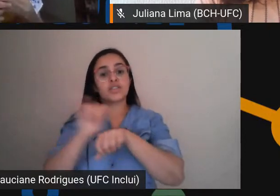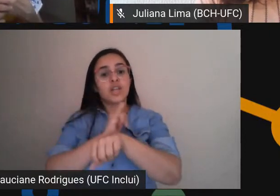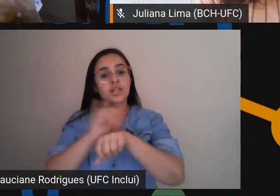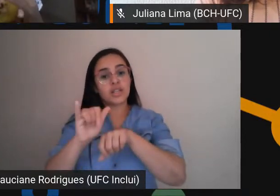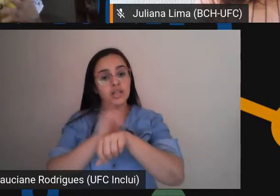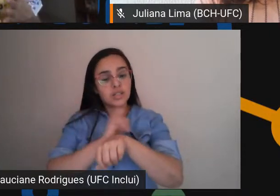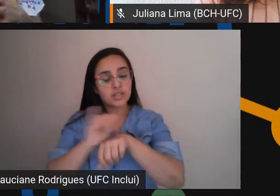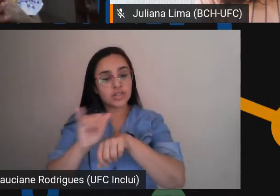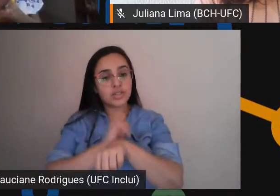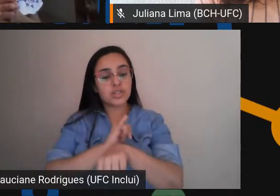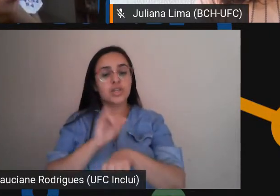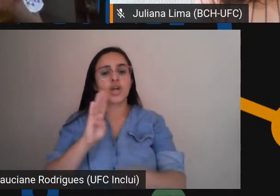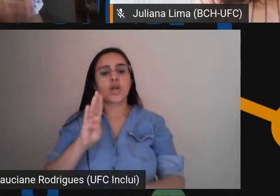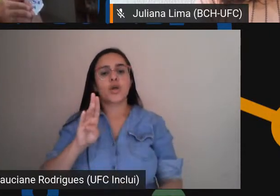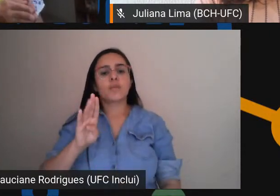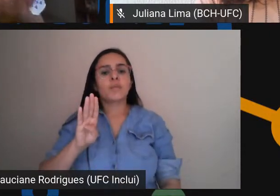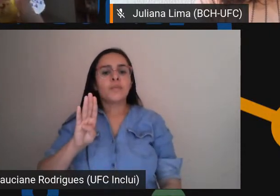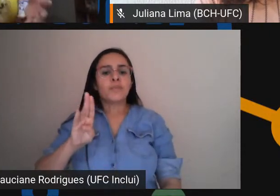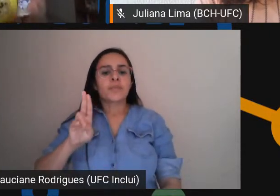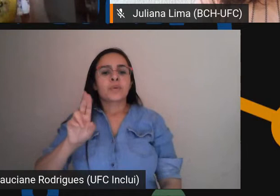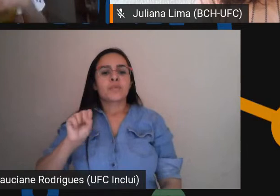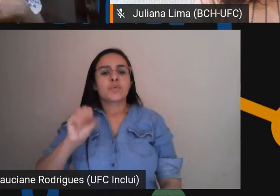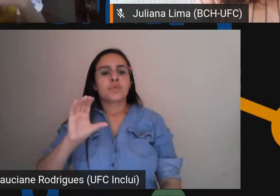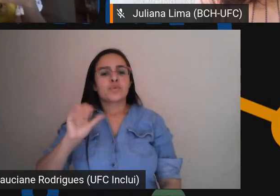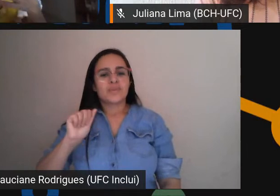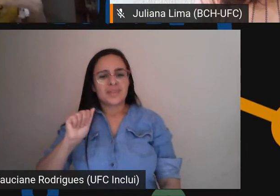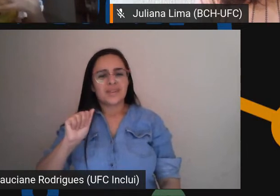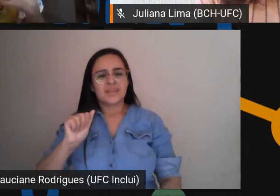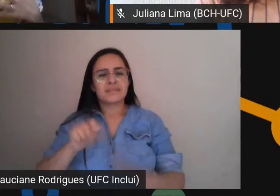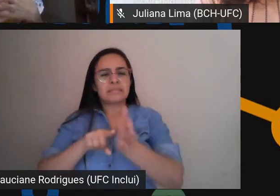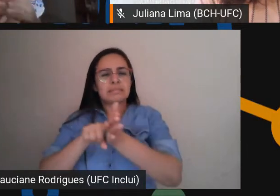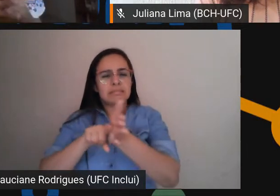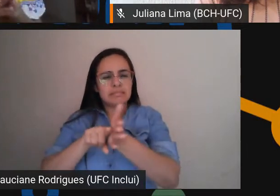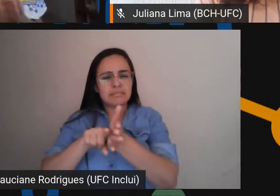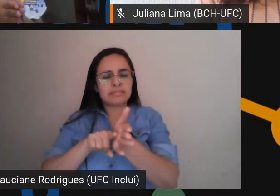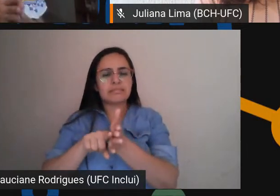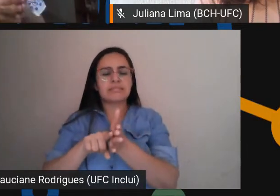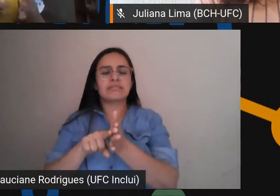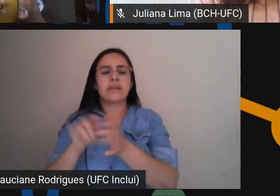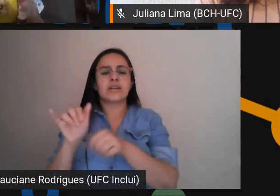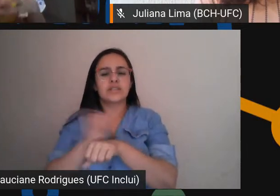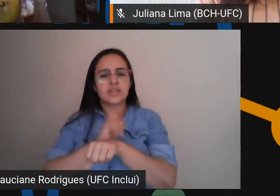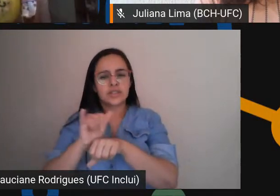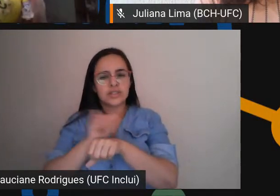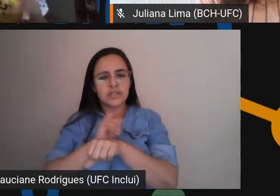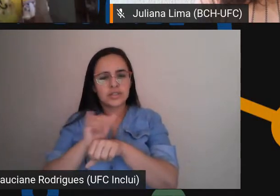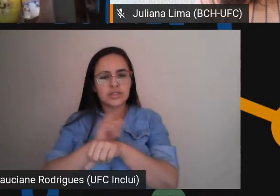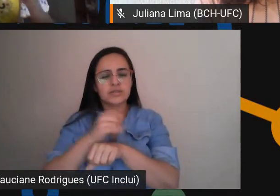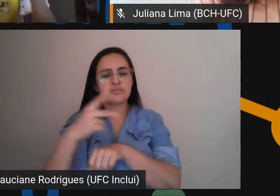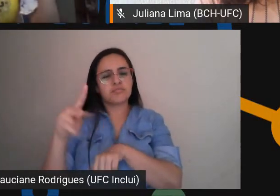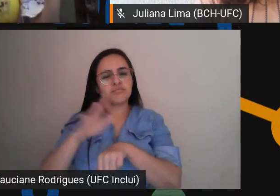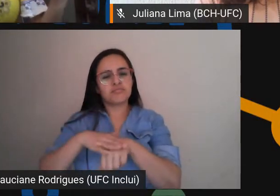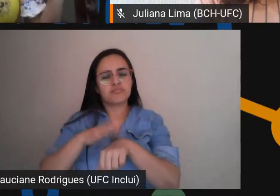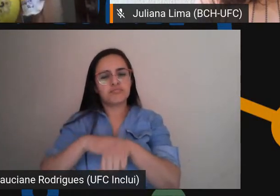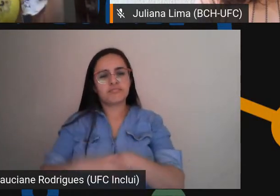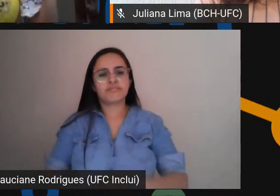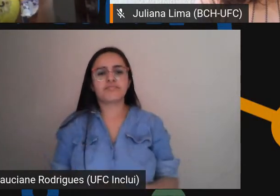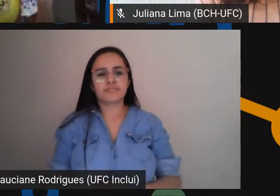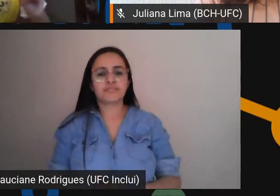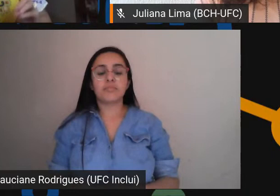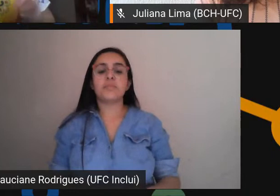Contando com apoio essencial de bibliotecários, mas também com a sua própria expertise. Vai ser feita a